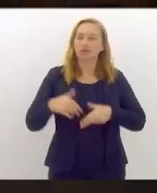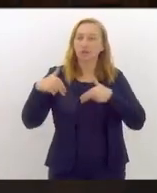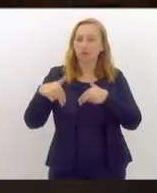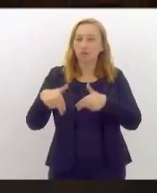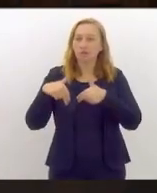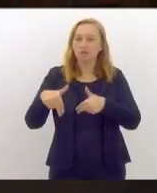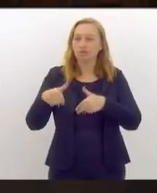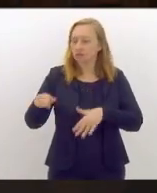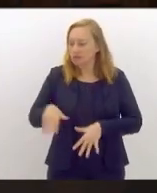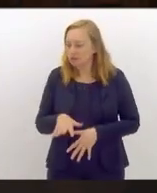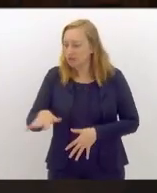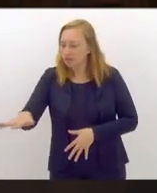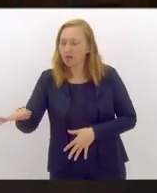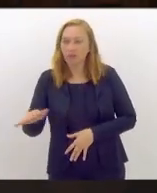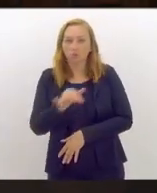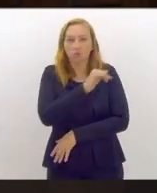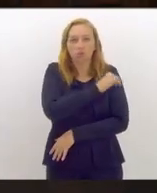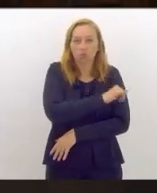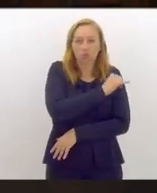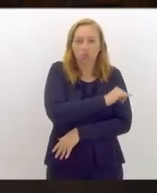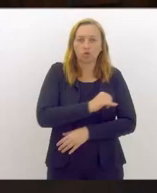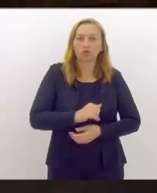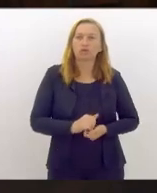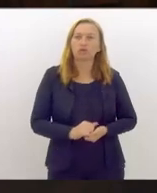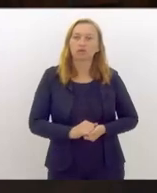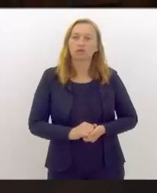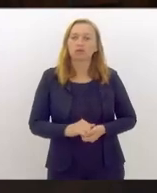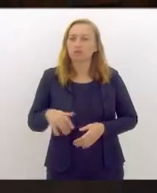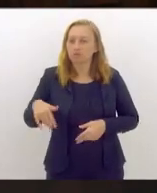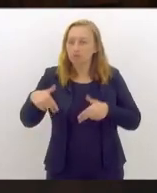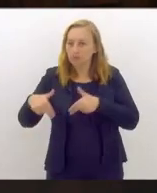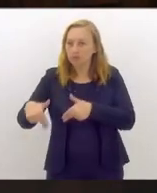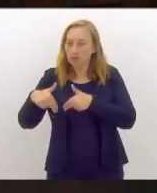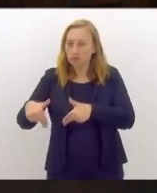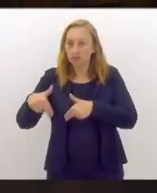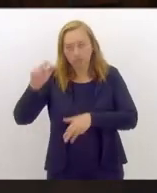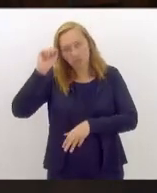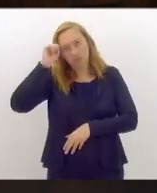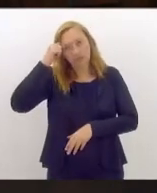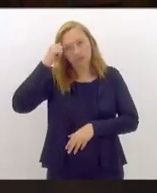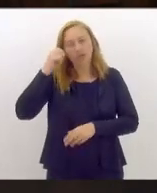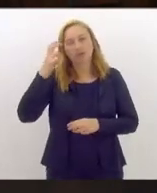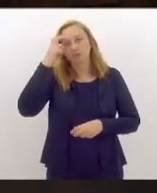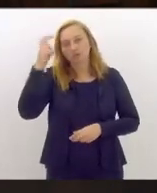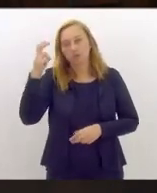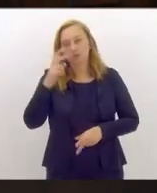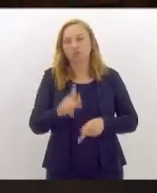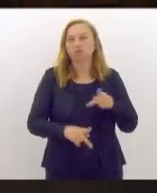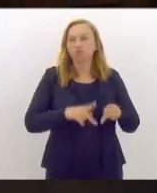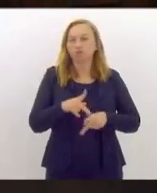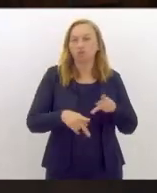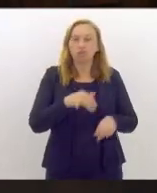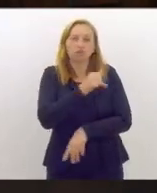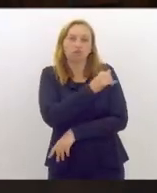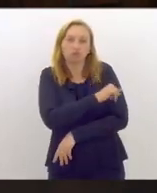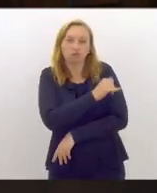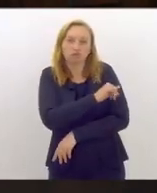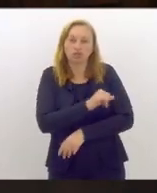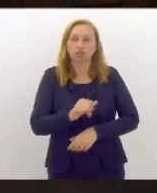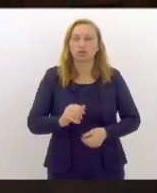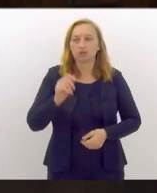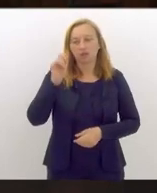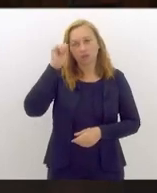nas comunidades do Rio de Janeiro a experiência de militares na Negritude da cultura popular do Rio de Janeiro da cultura Negra